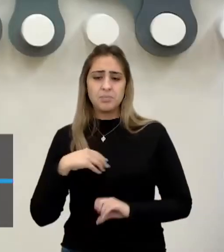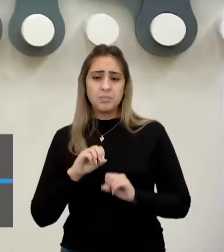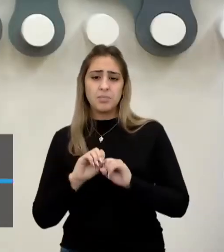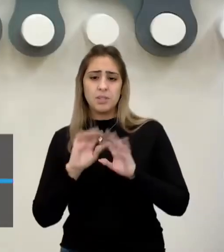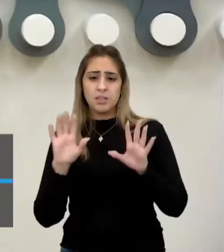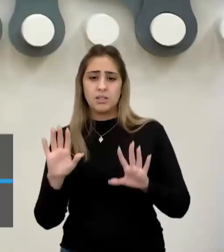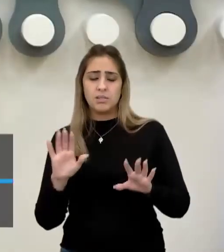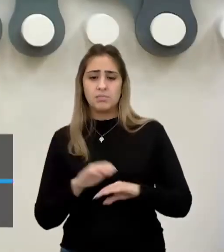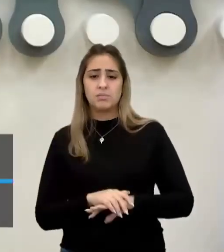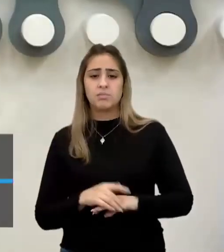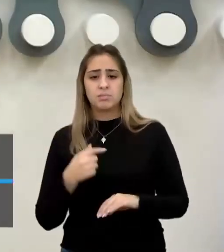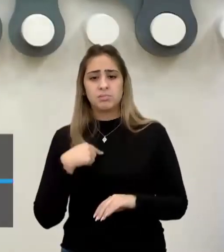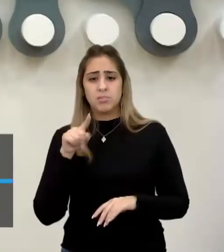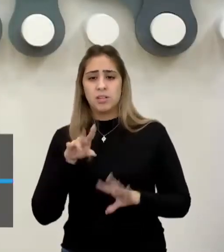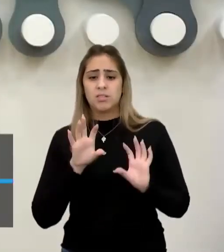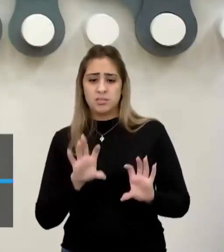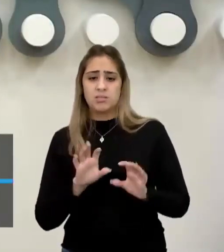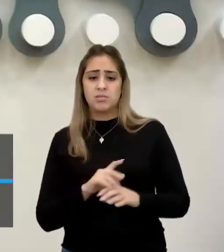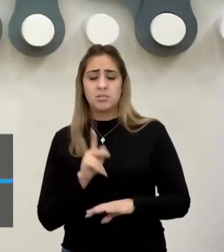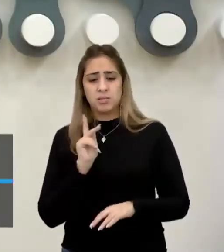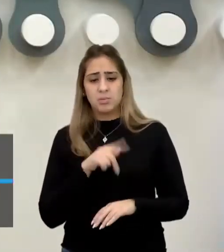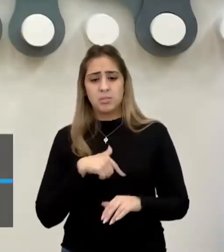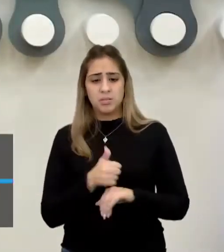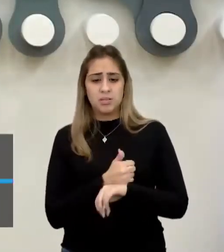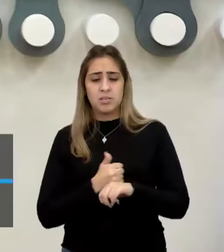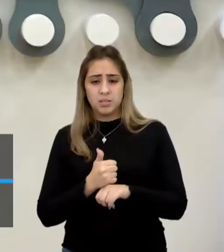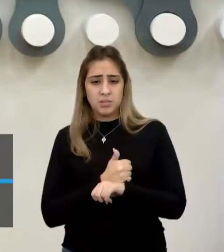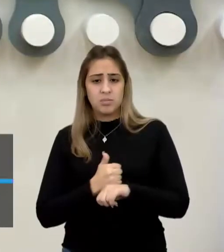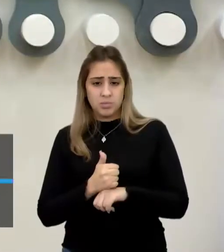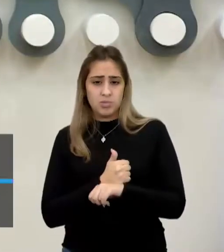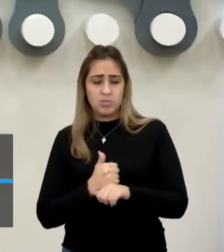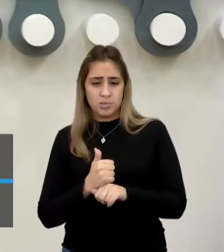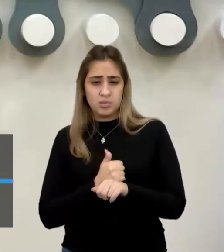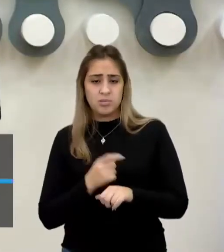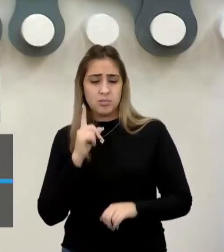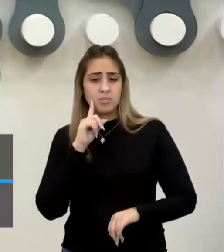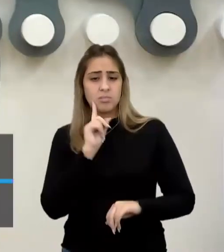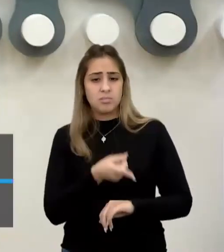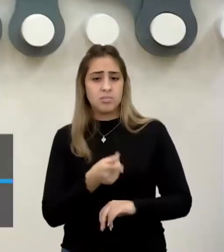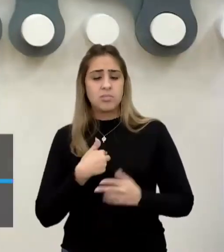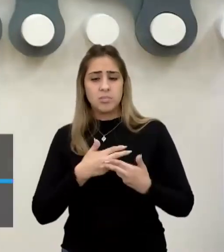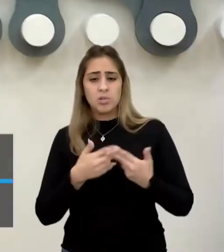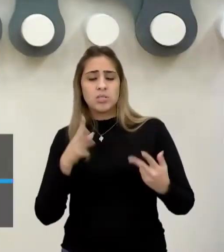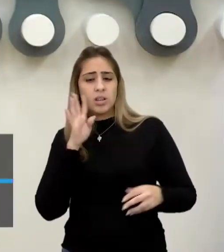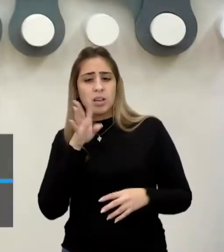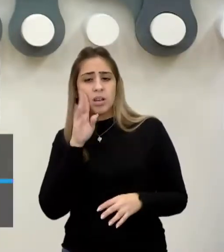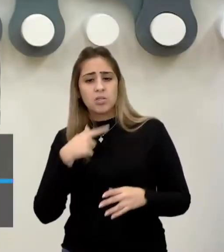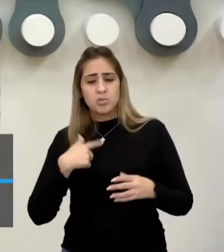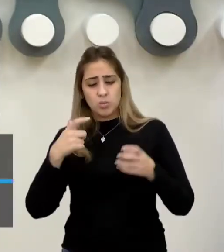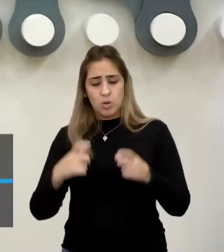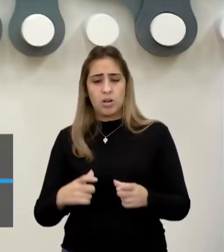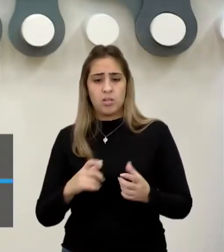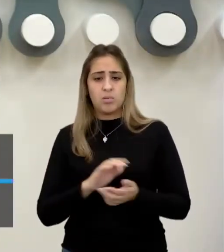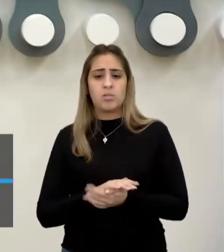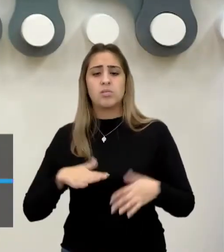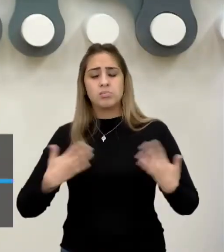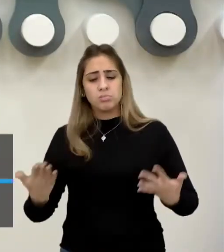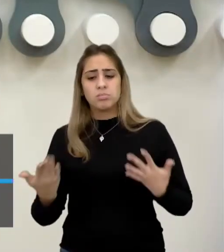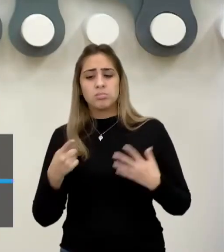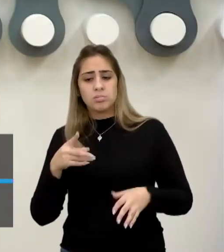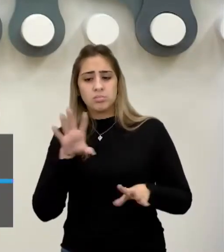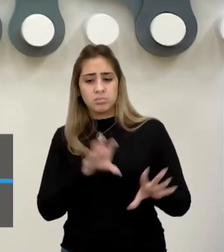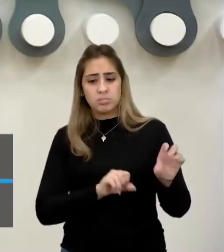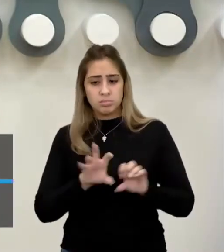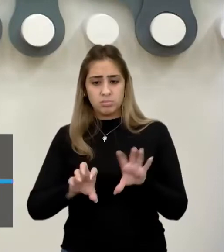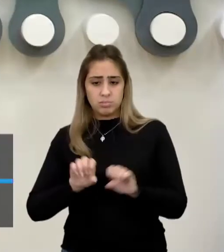claro, o agrimensor é exatamente isso. Ele é o profissional que que determina os limites legais de uma propriedade. Então, ele